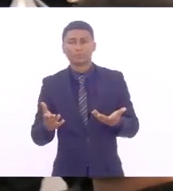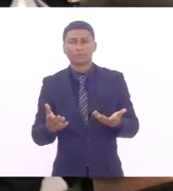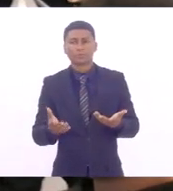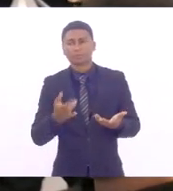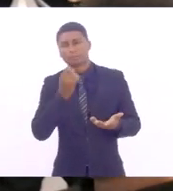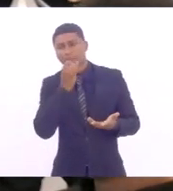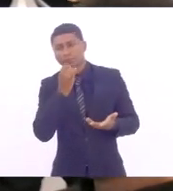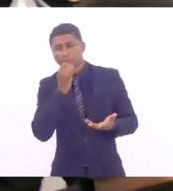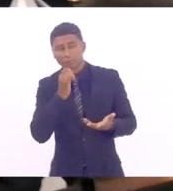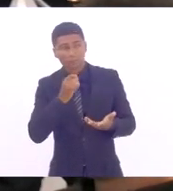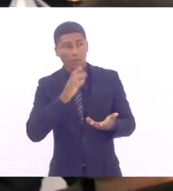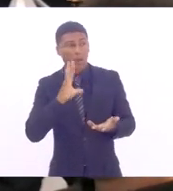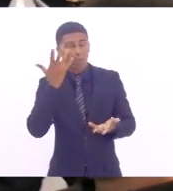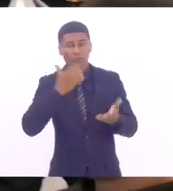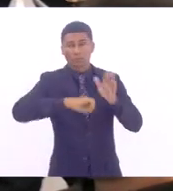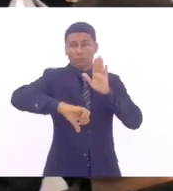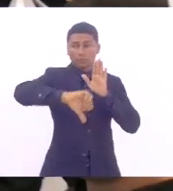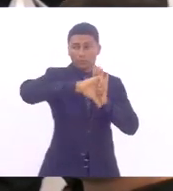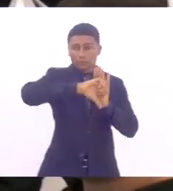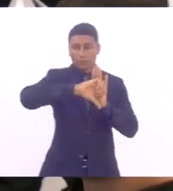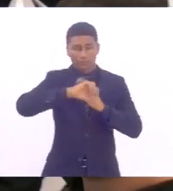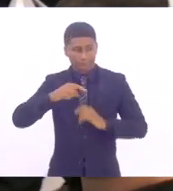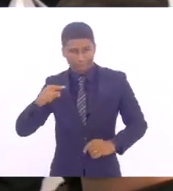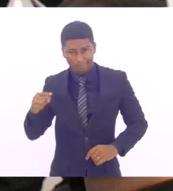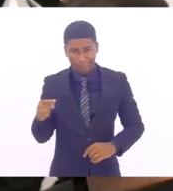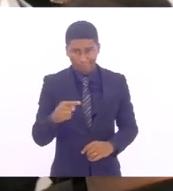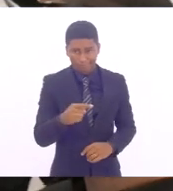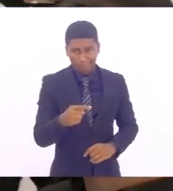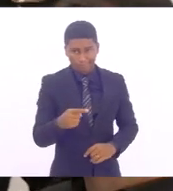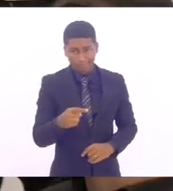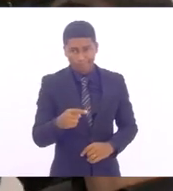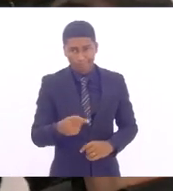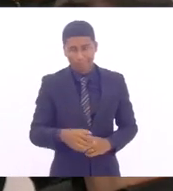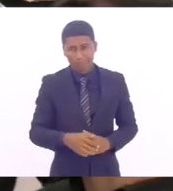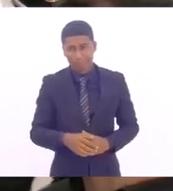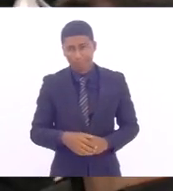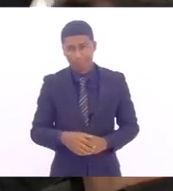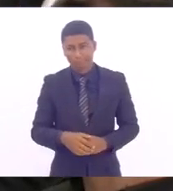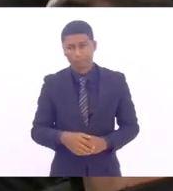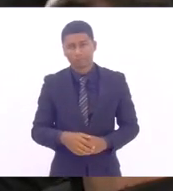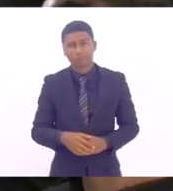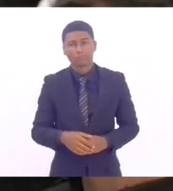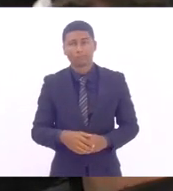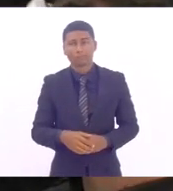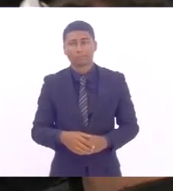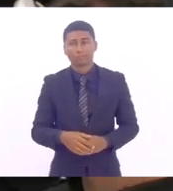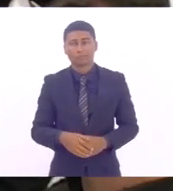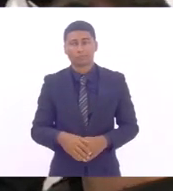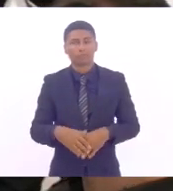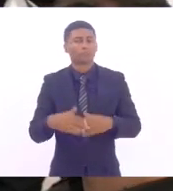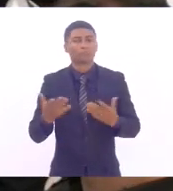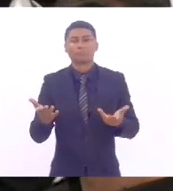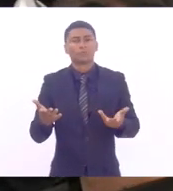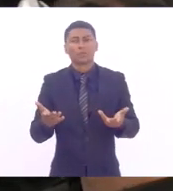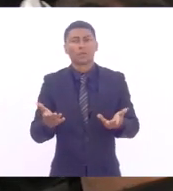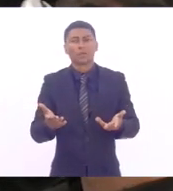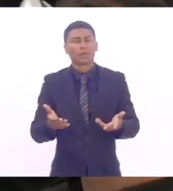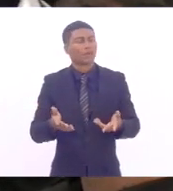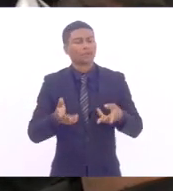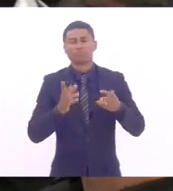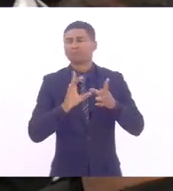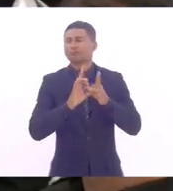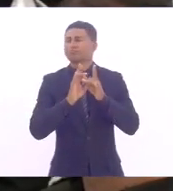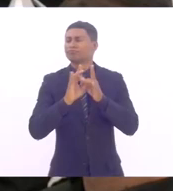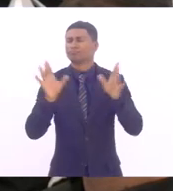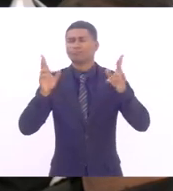vocês cometer esses crimes que a gente está vendo, né, e continuar impune dentro da torcida, transitando